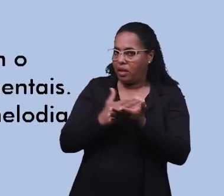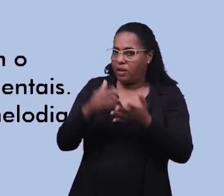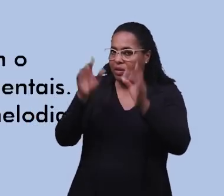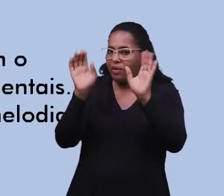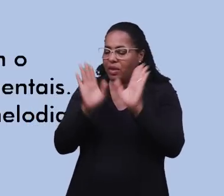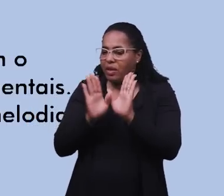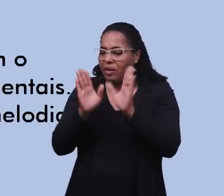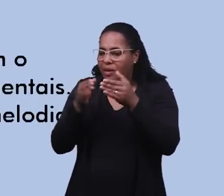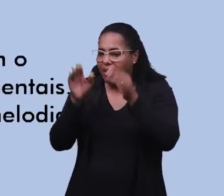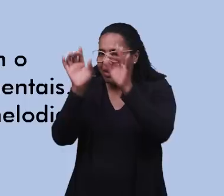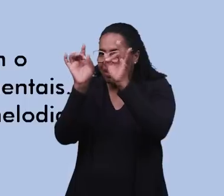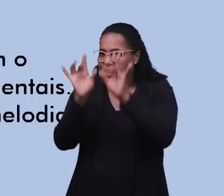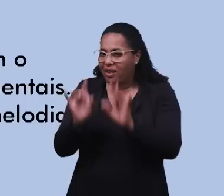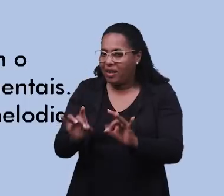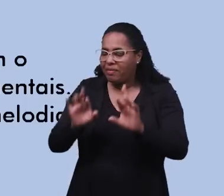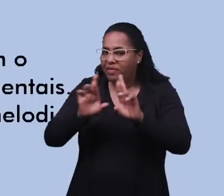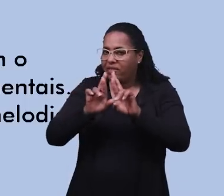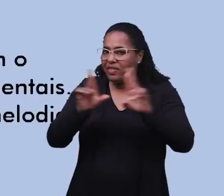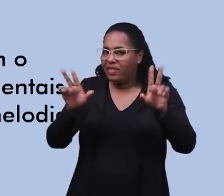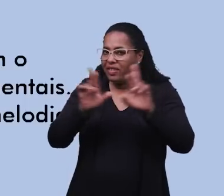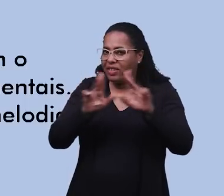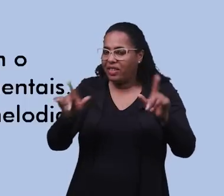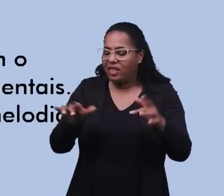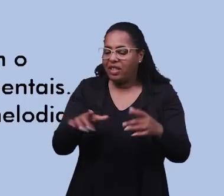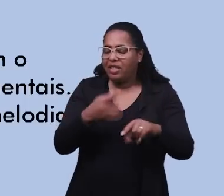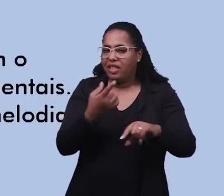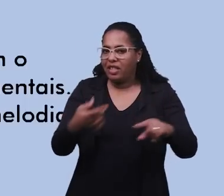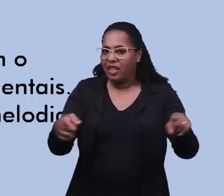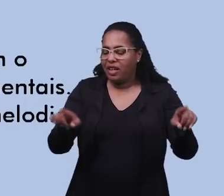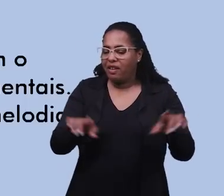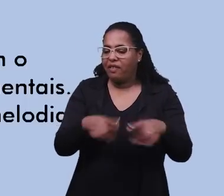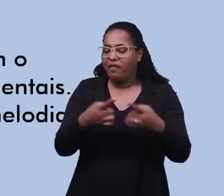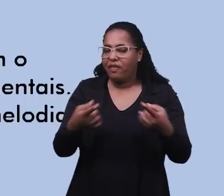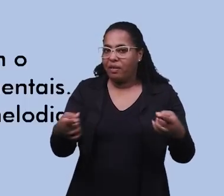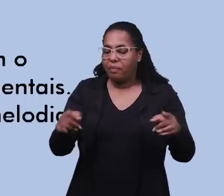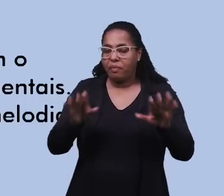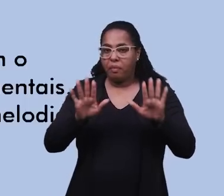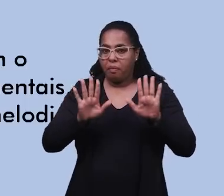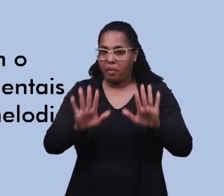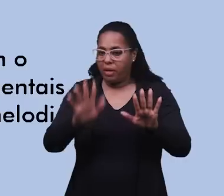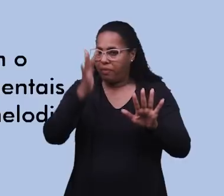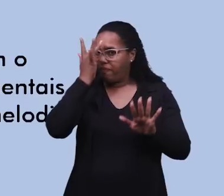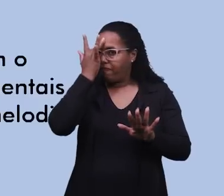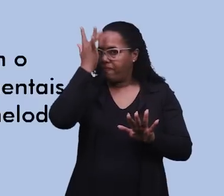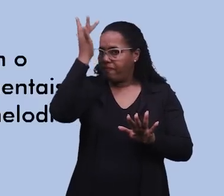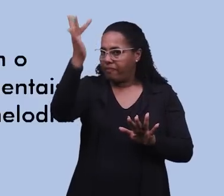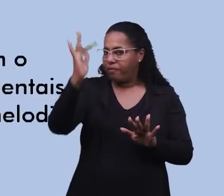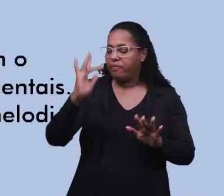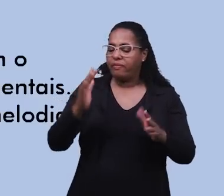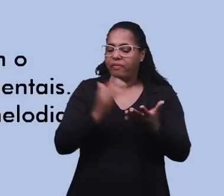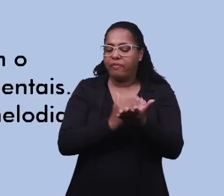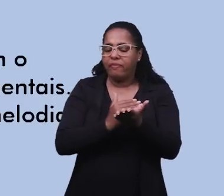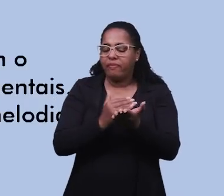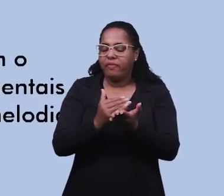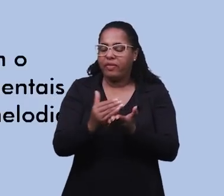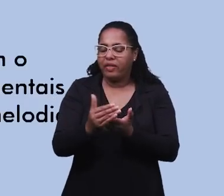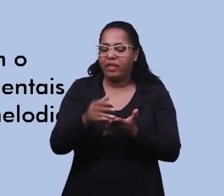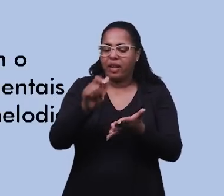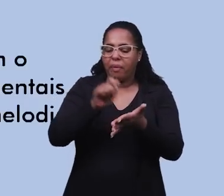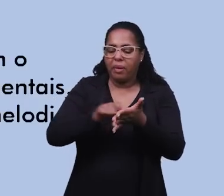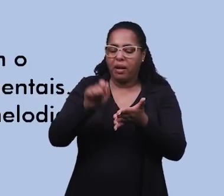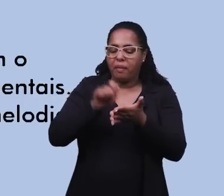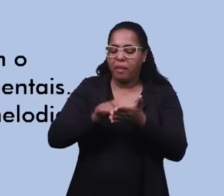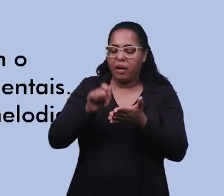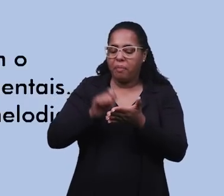introdução específica, diferente da melodia. Para facilitar, essas introduções